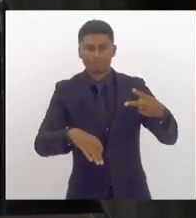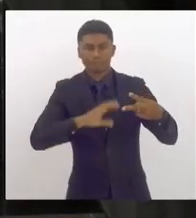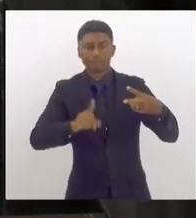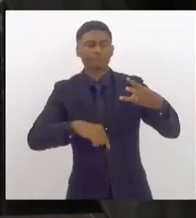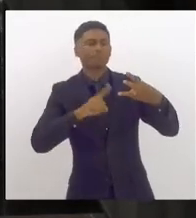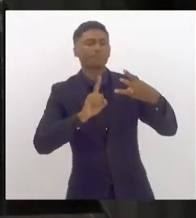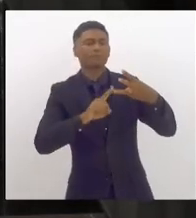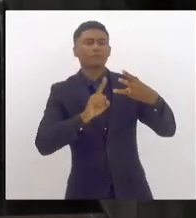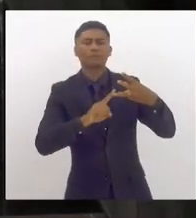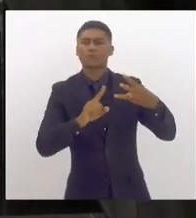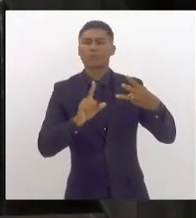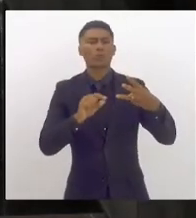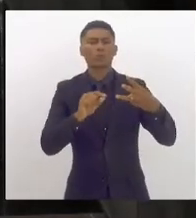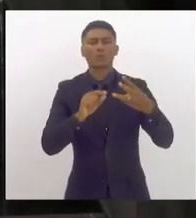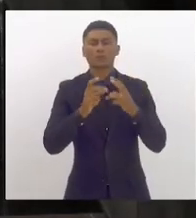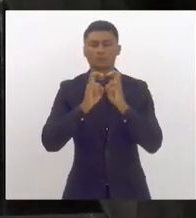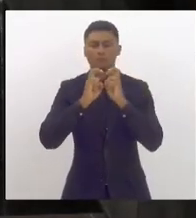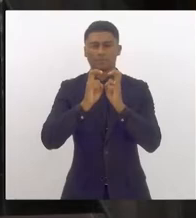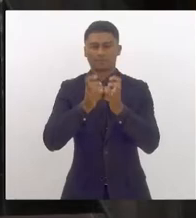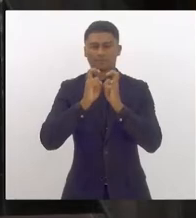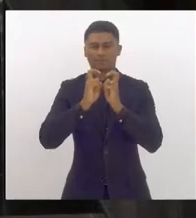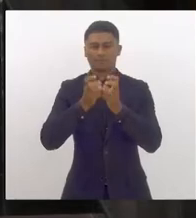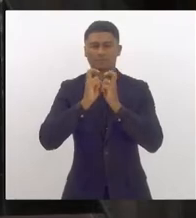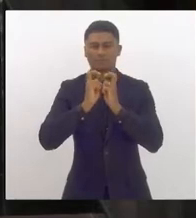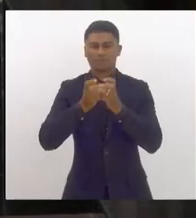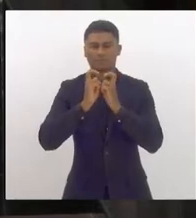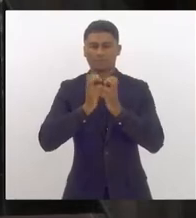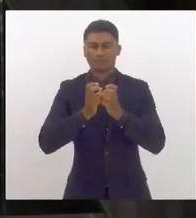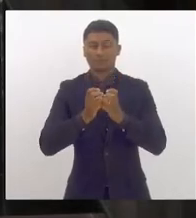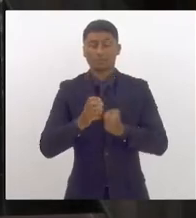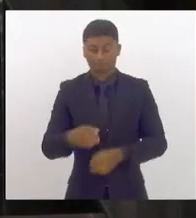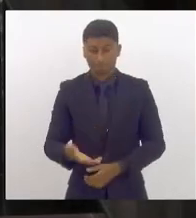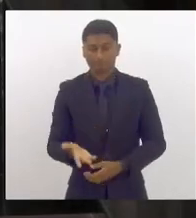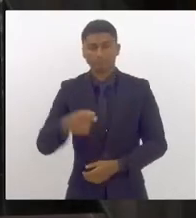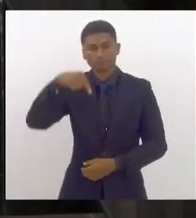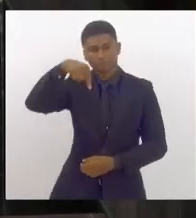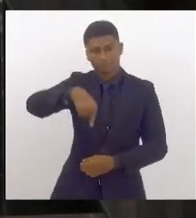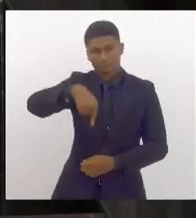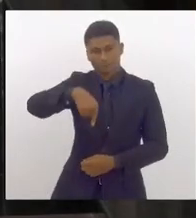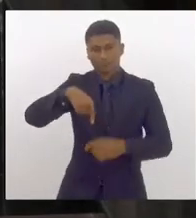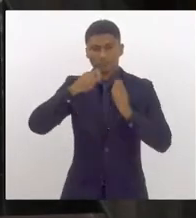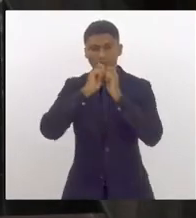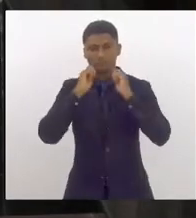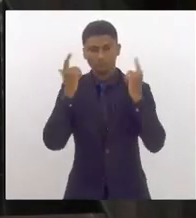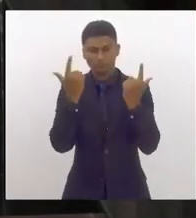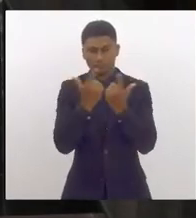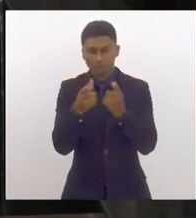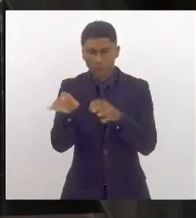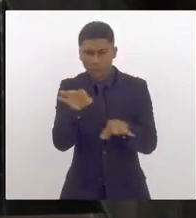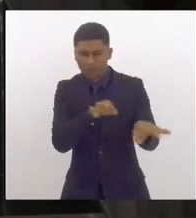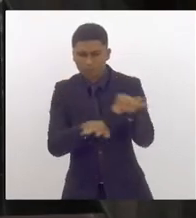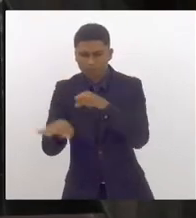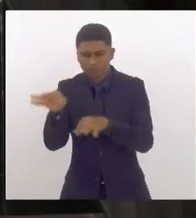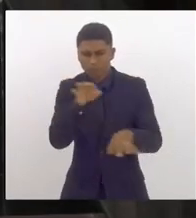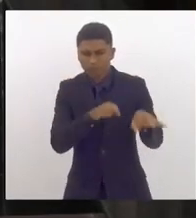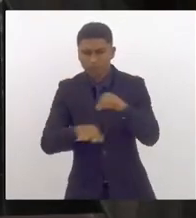três a Assembleia Legislativa estruturou uma CPI